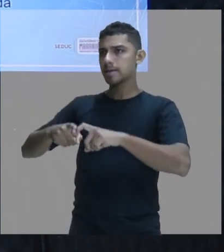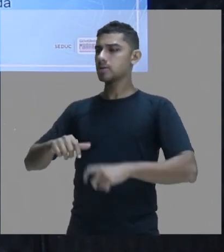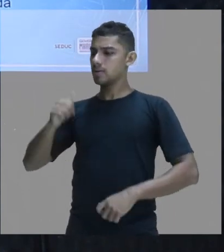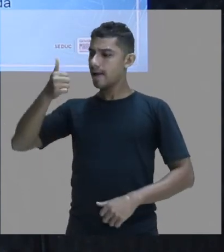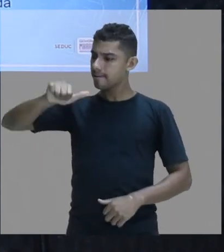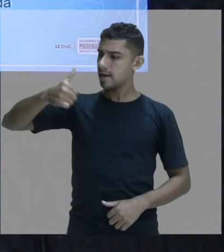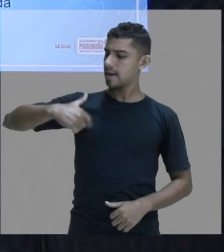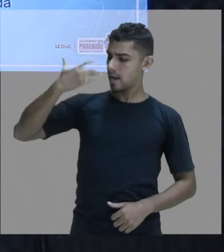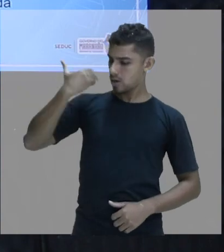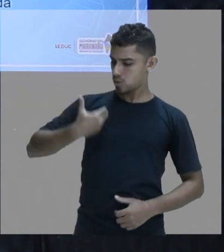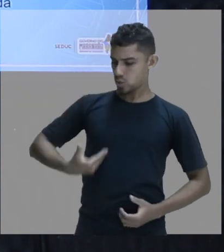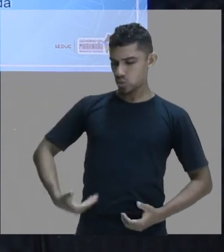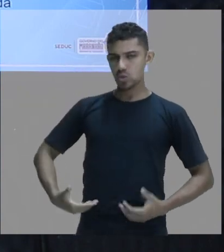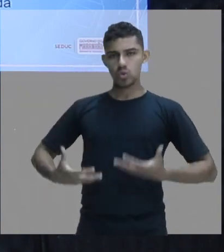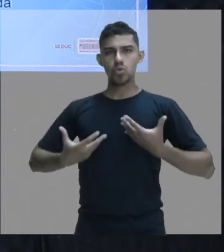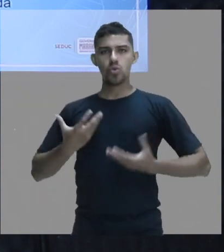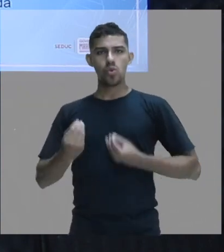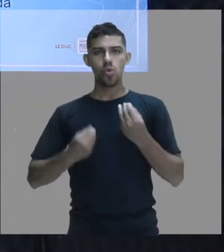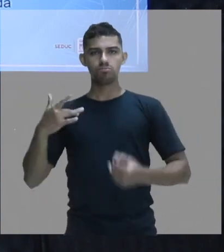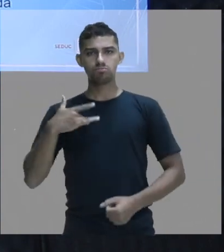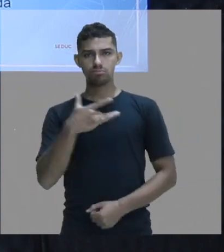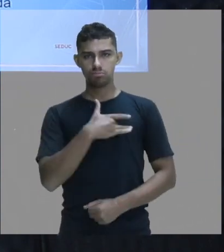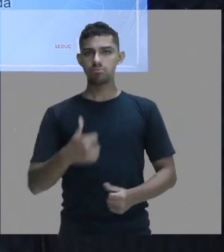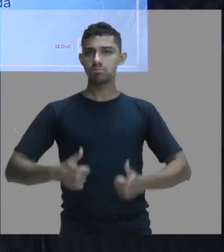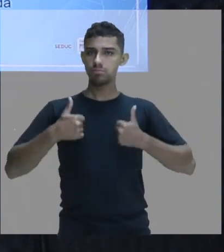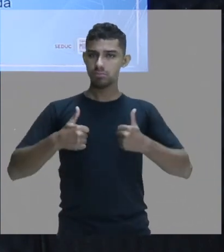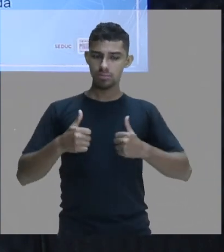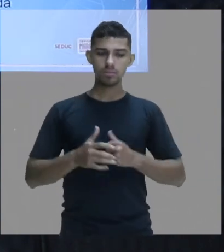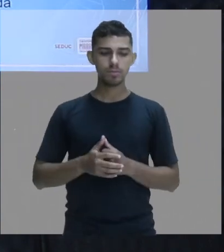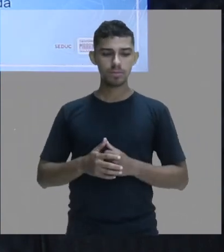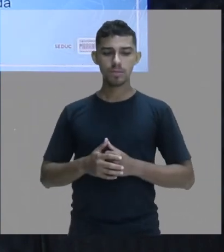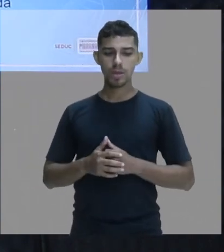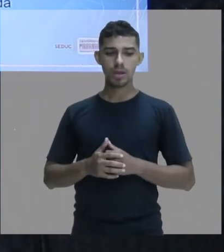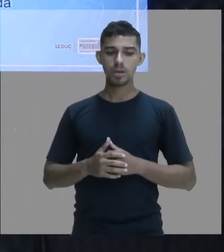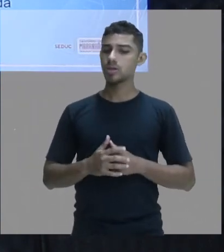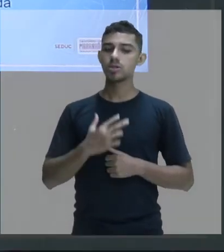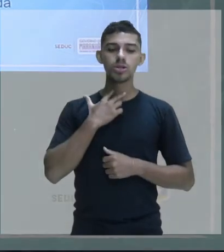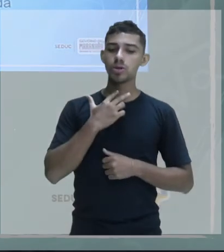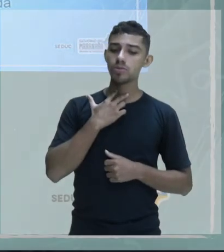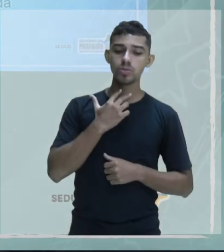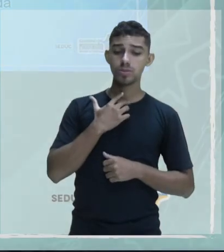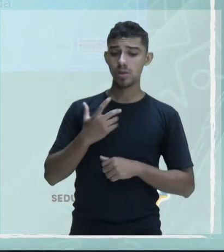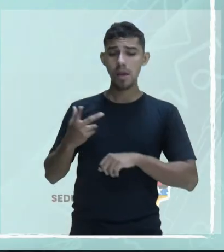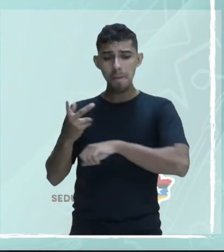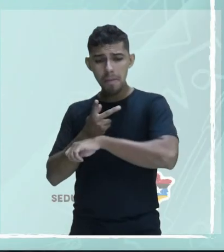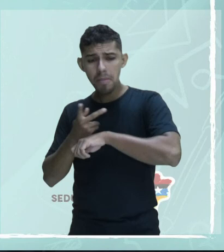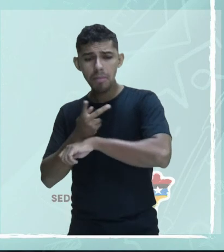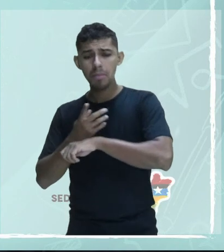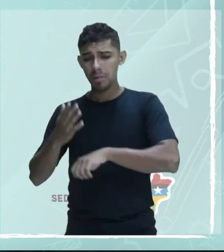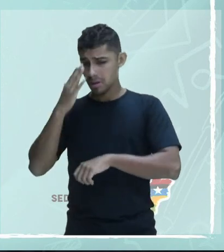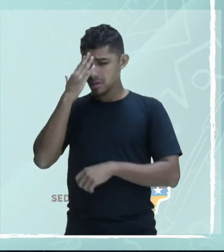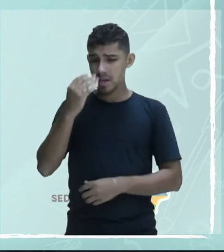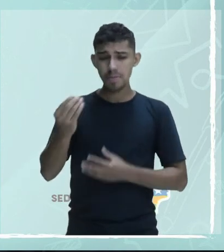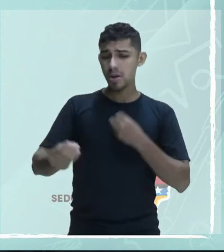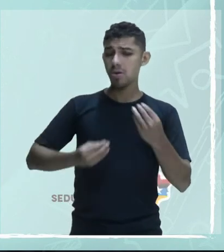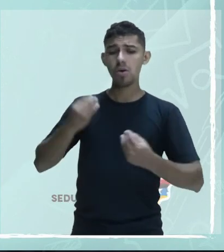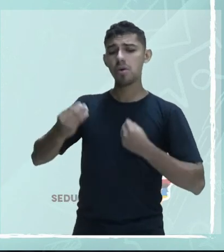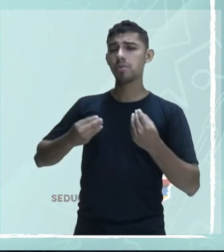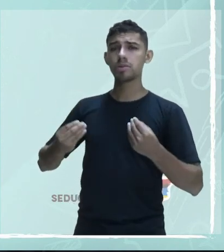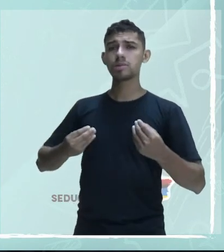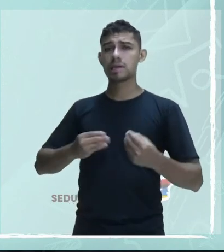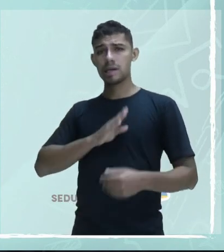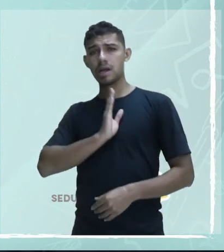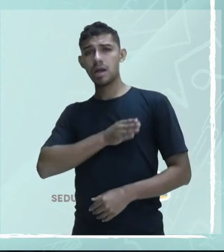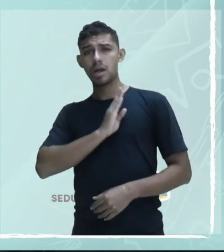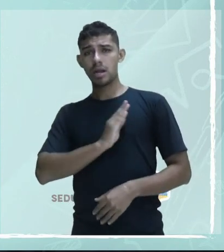ali vendo como é que está a nossa saúde. Não cometer excesso em busca de saber como anda a saúde